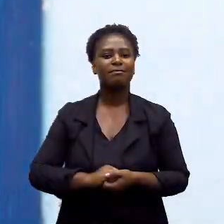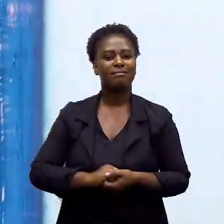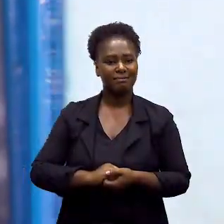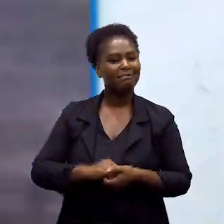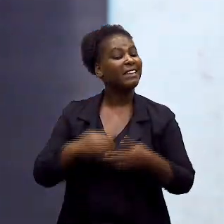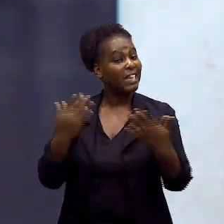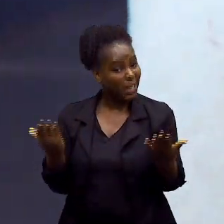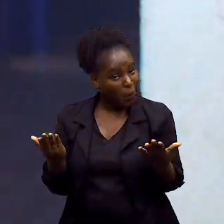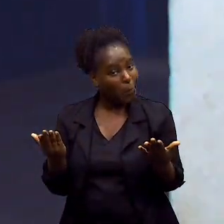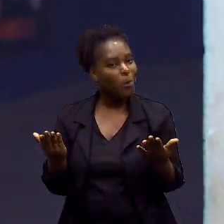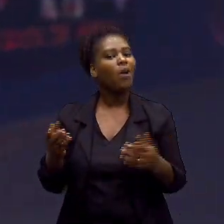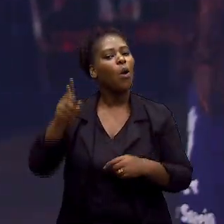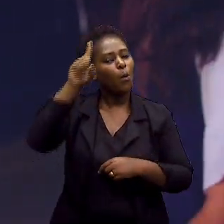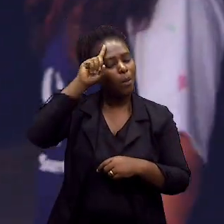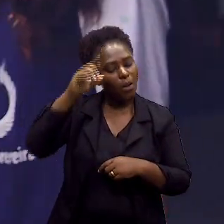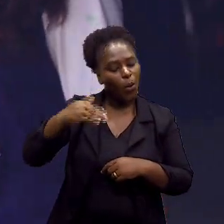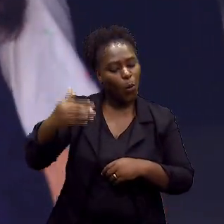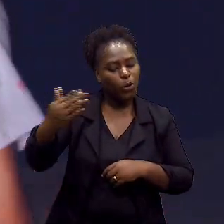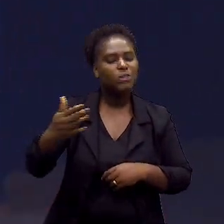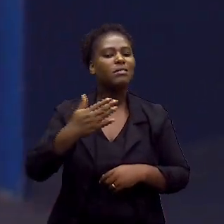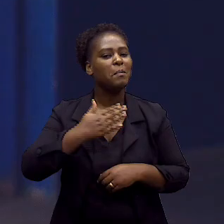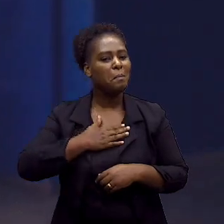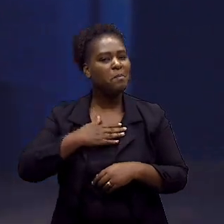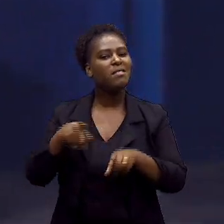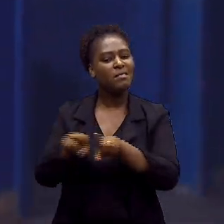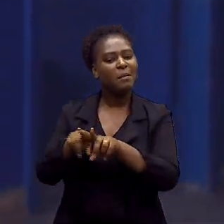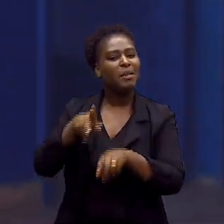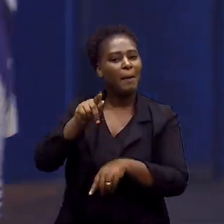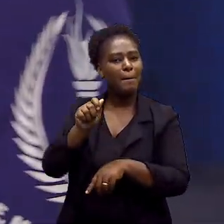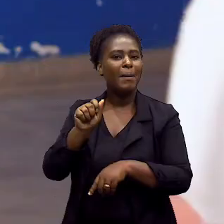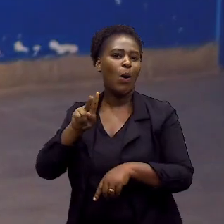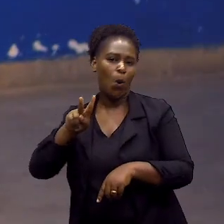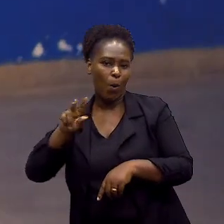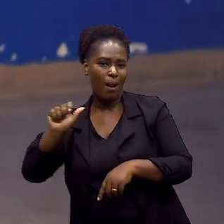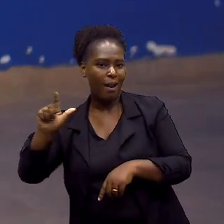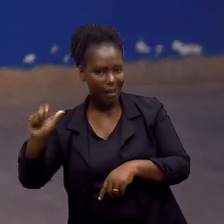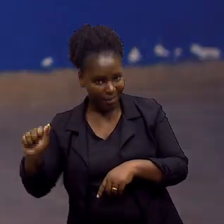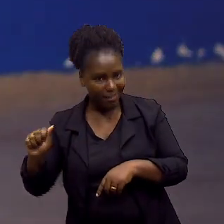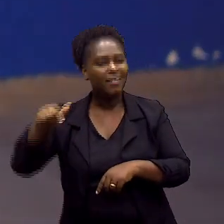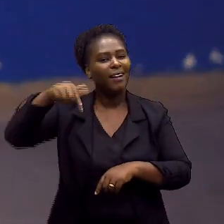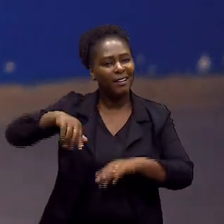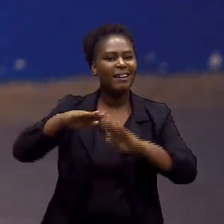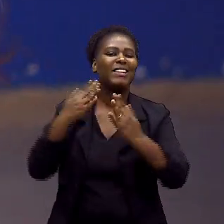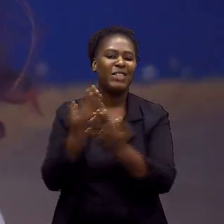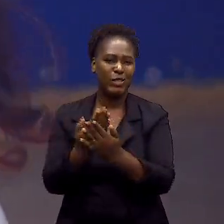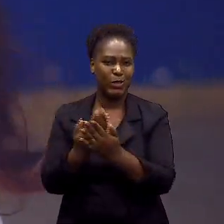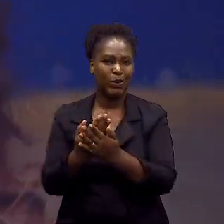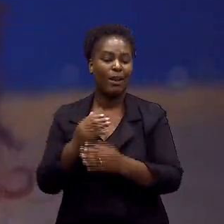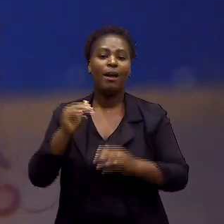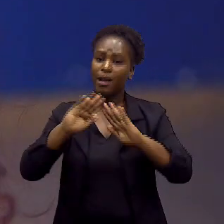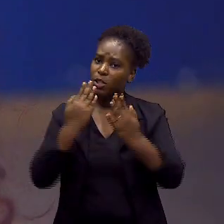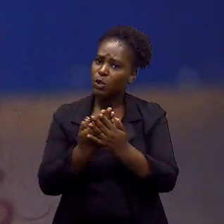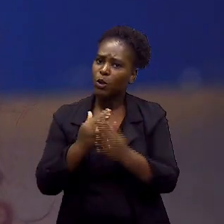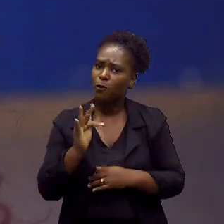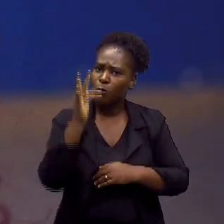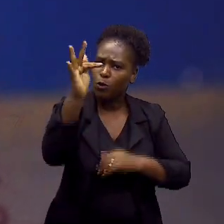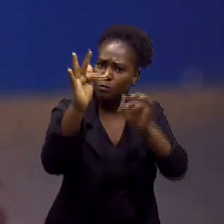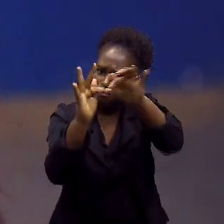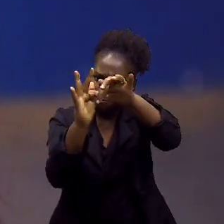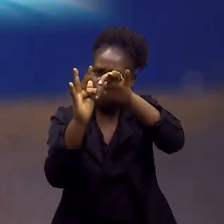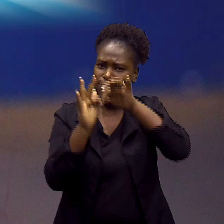E é isso, pessoal. Hoje mostramos um pouco da nossa rotina aqui na escola. E a escola do futuro começa hoje.